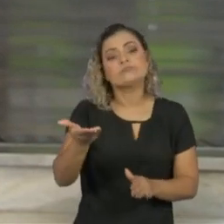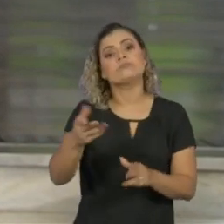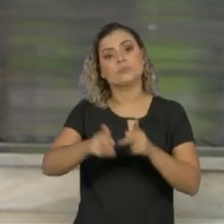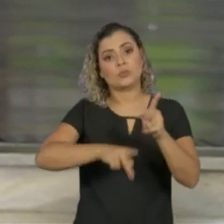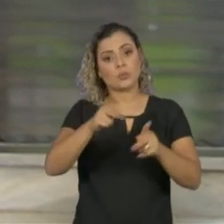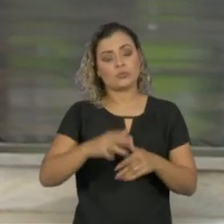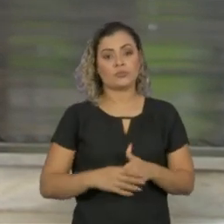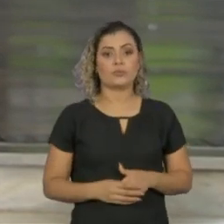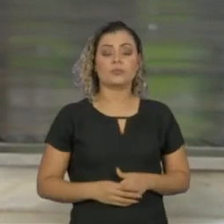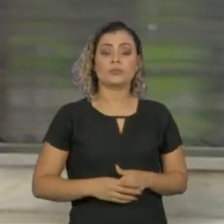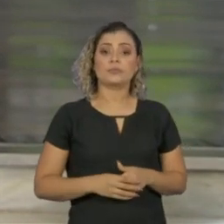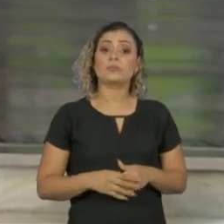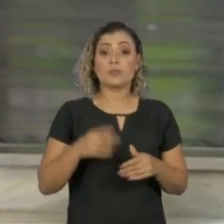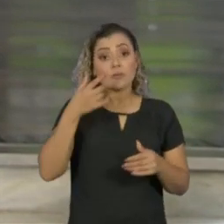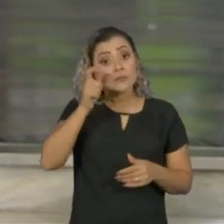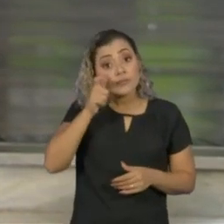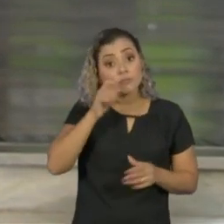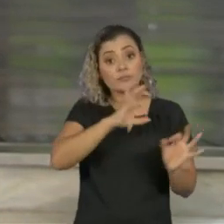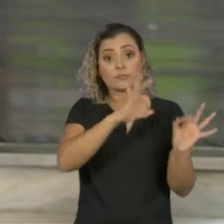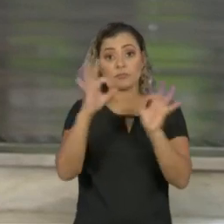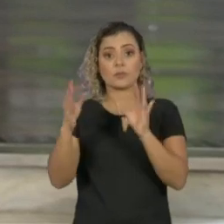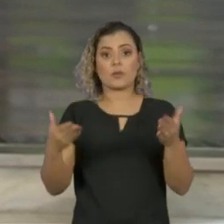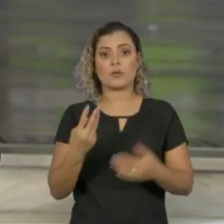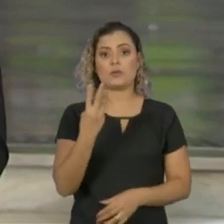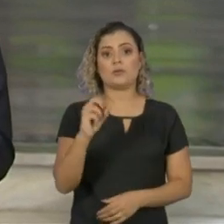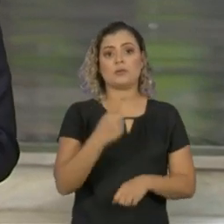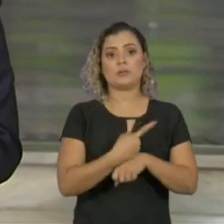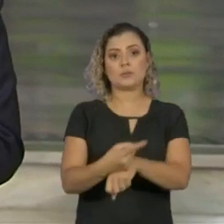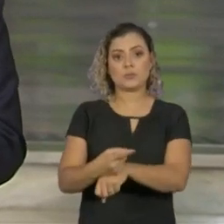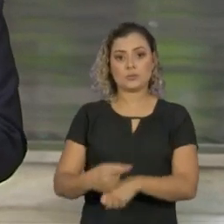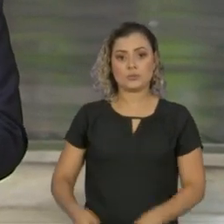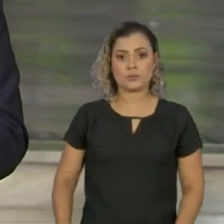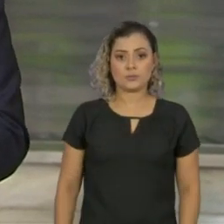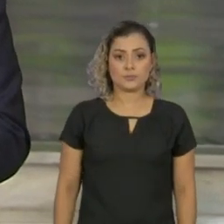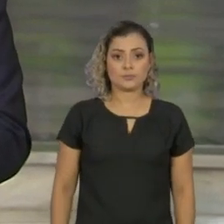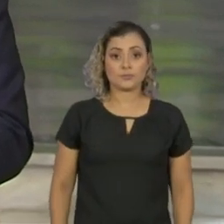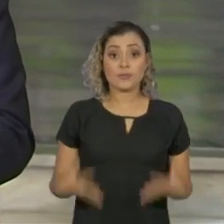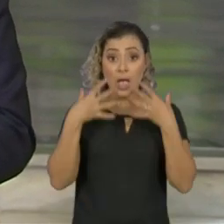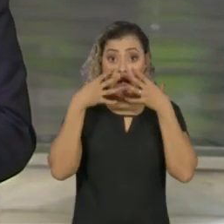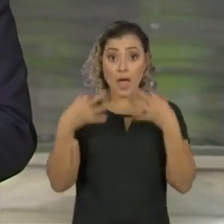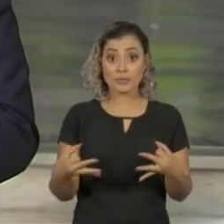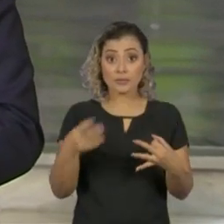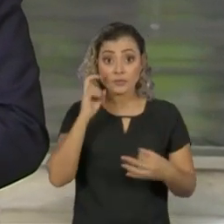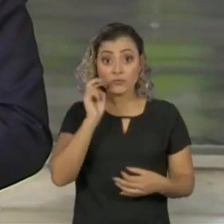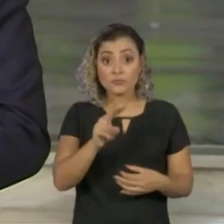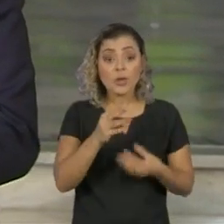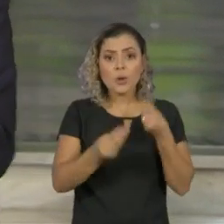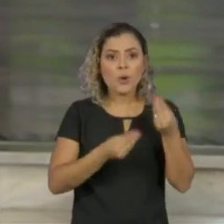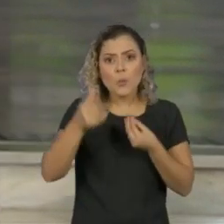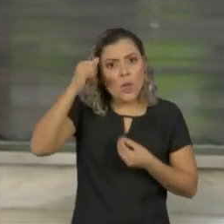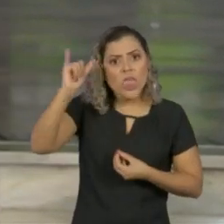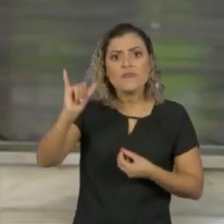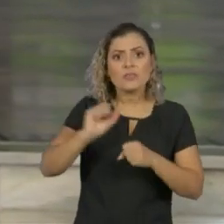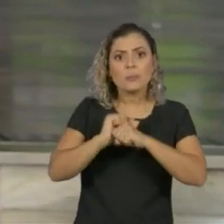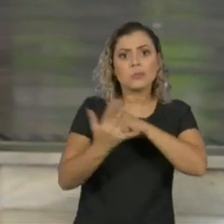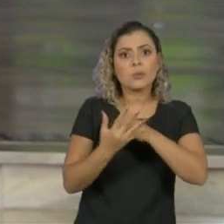população. Portanto, vamos exibir agora, tem 30 segundos, por favor. Atenção, veja como evitar o